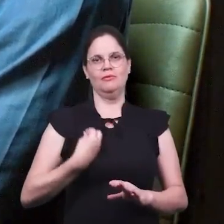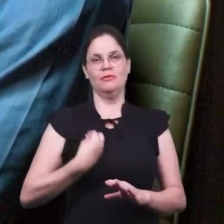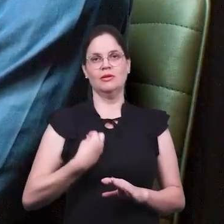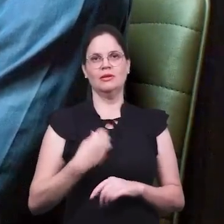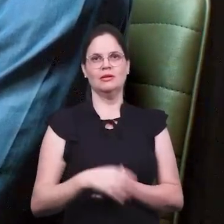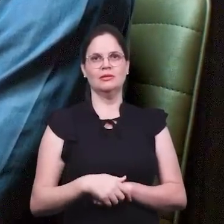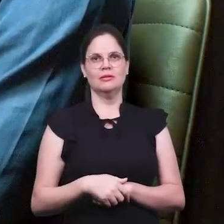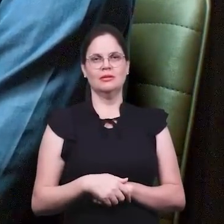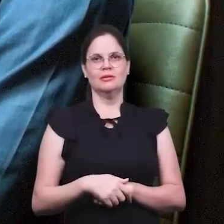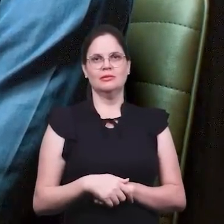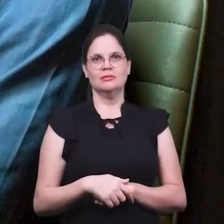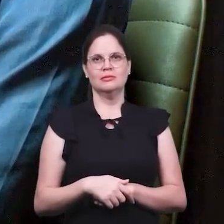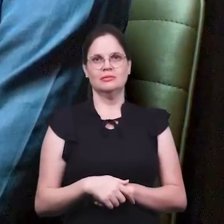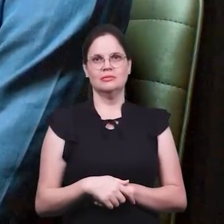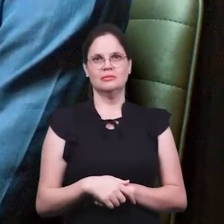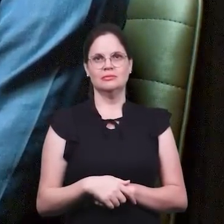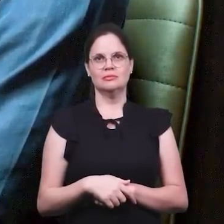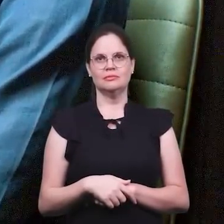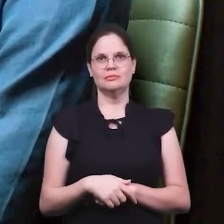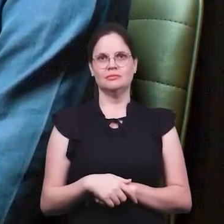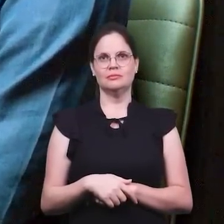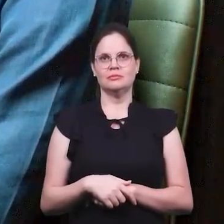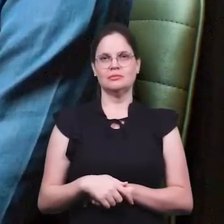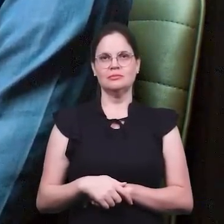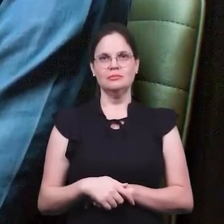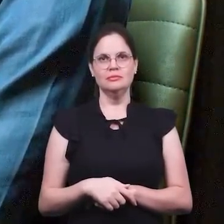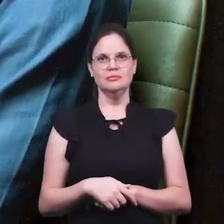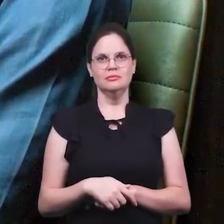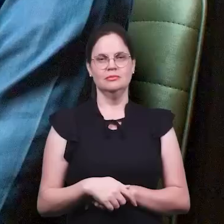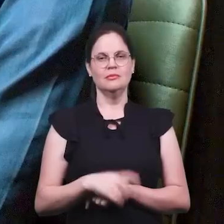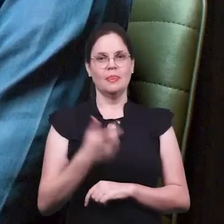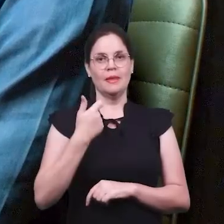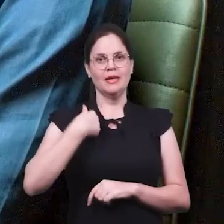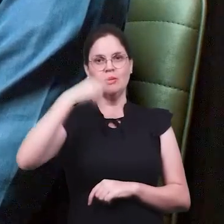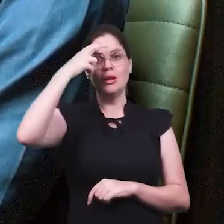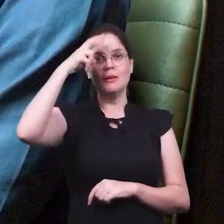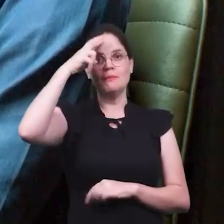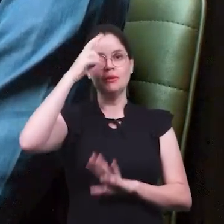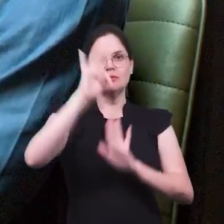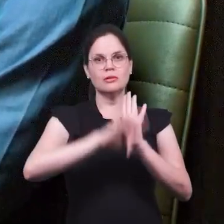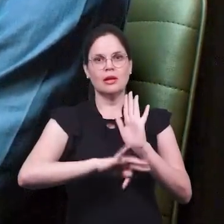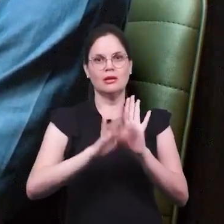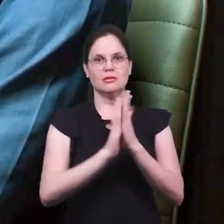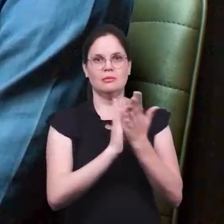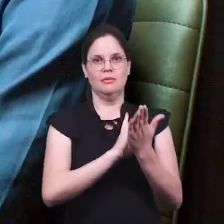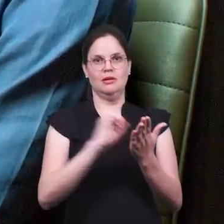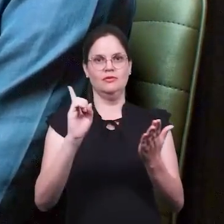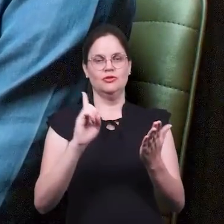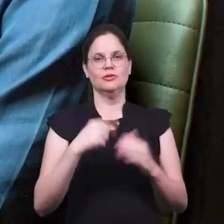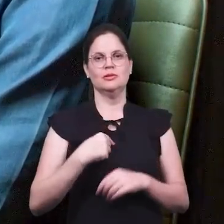E aí, eu tinha um texto que eu lembrava, que era